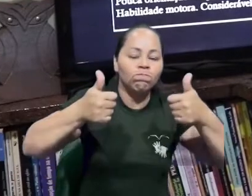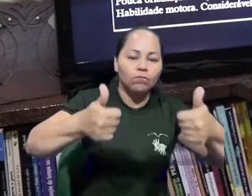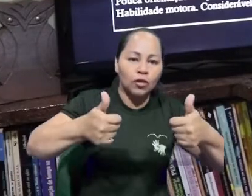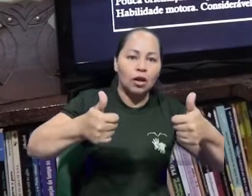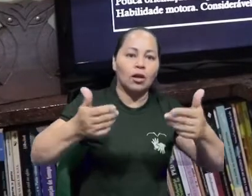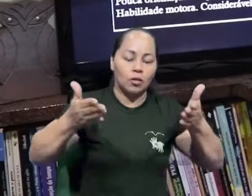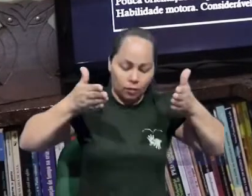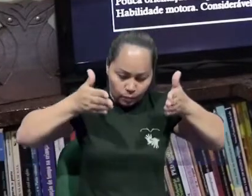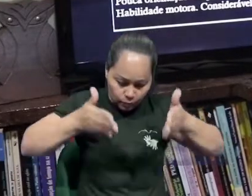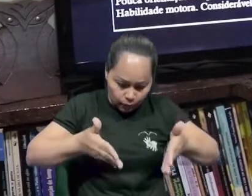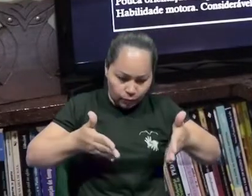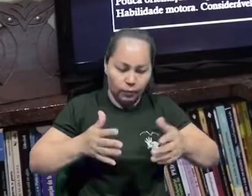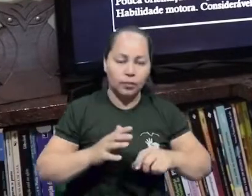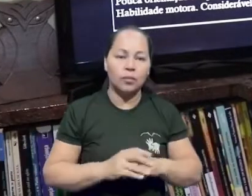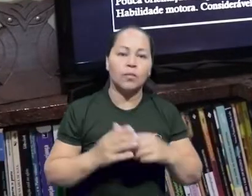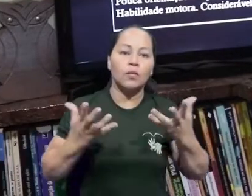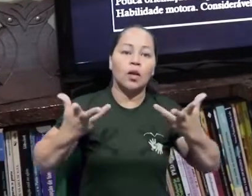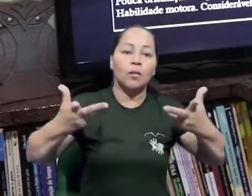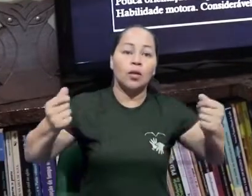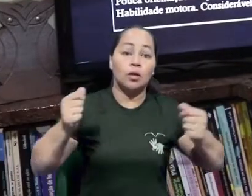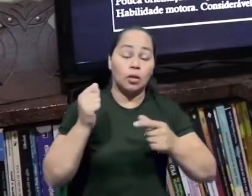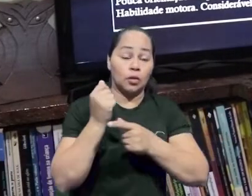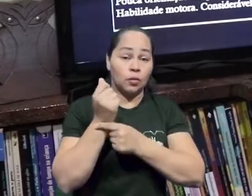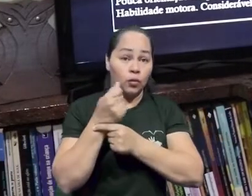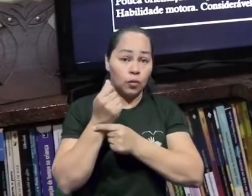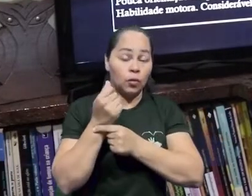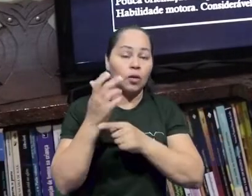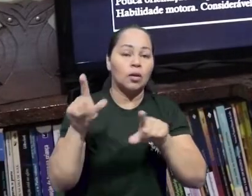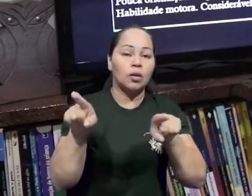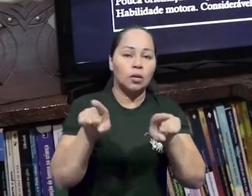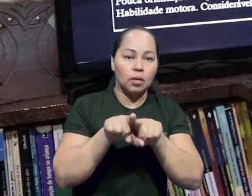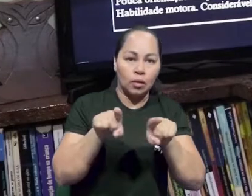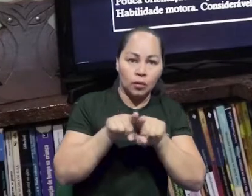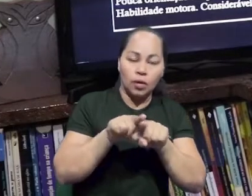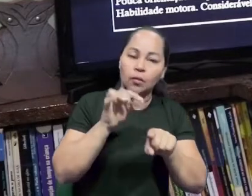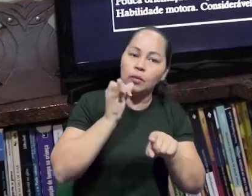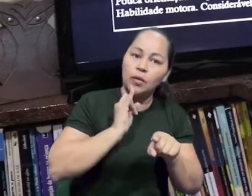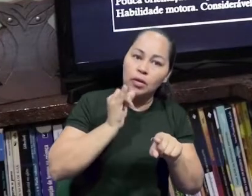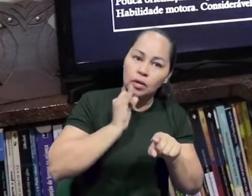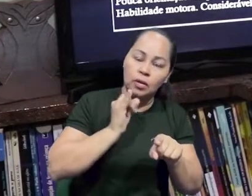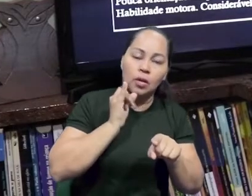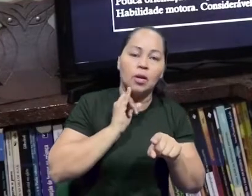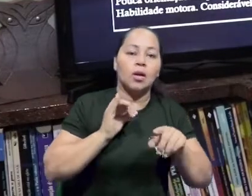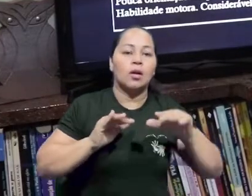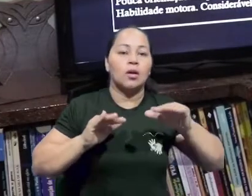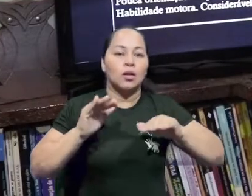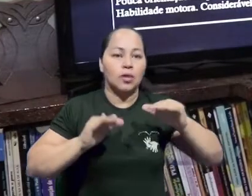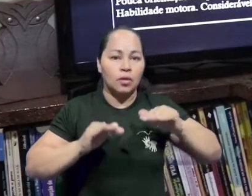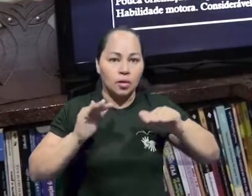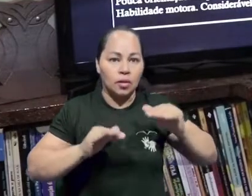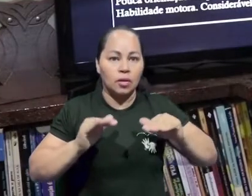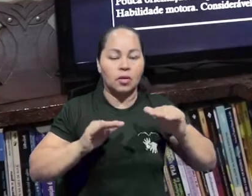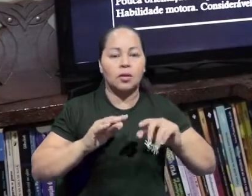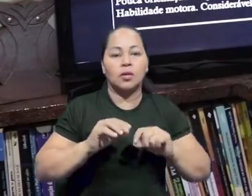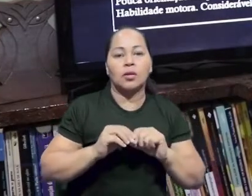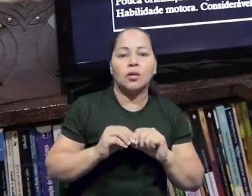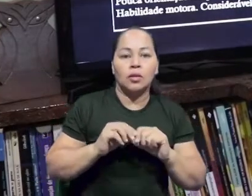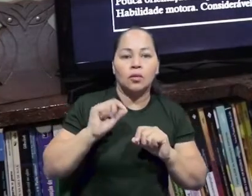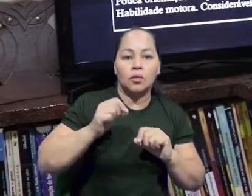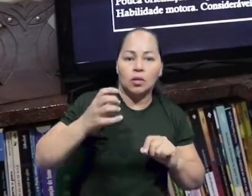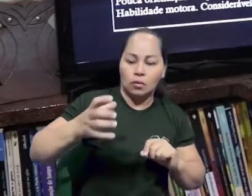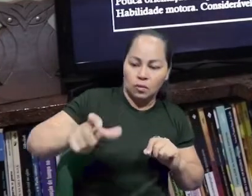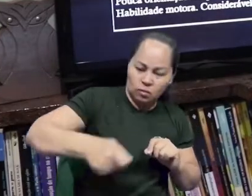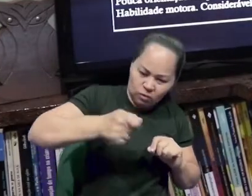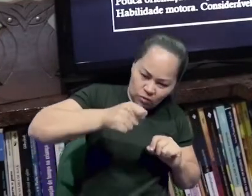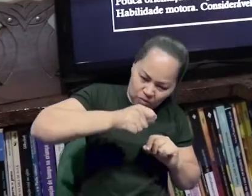Isso é um exercício diário. Habilidade motora considerável, embora tenha apreensão muito